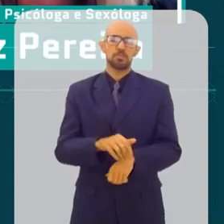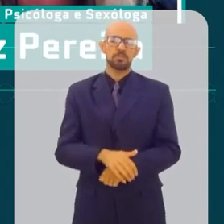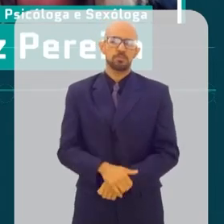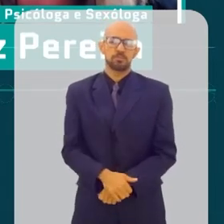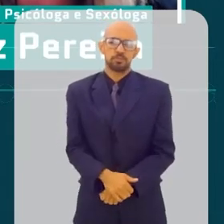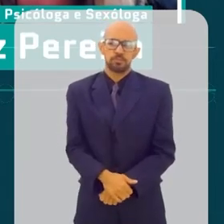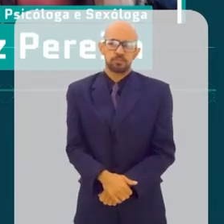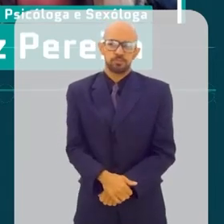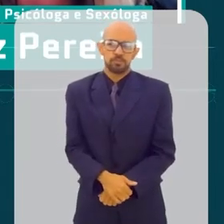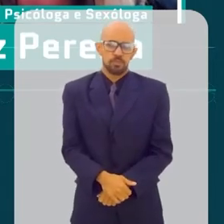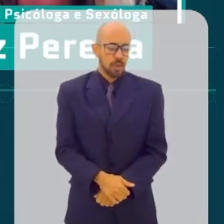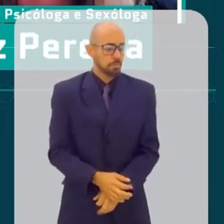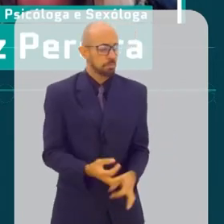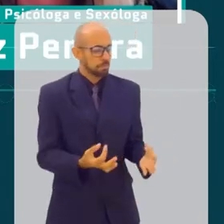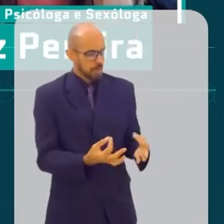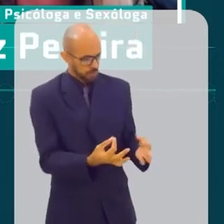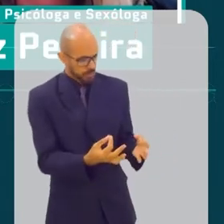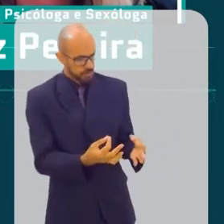com o endócrino.